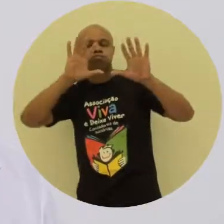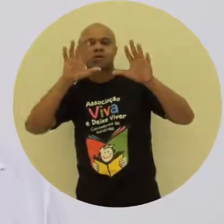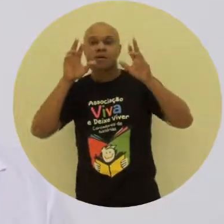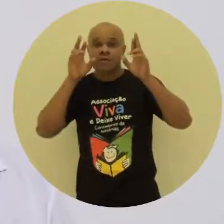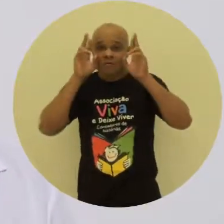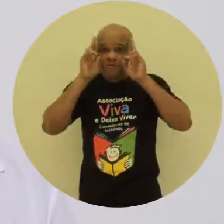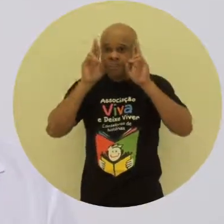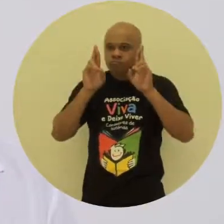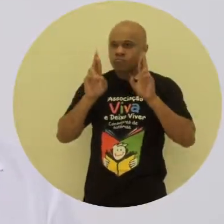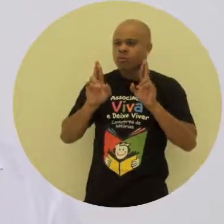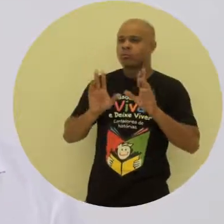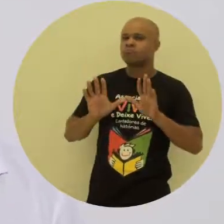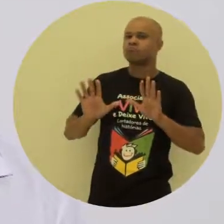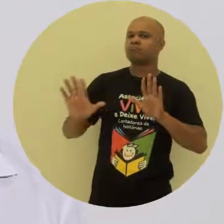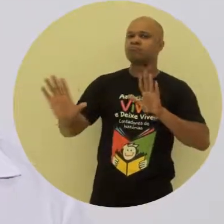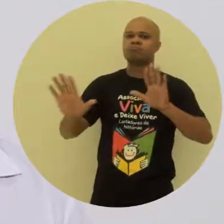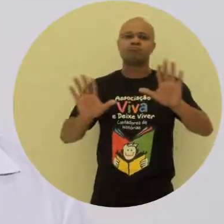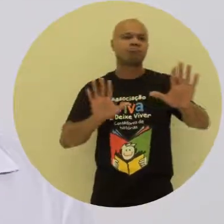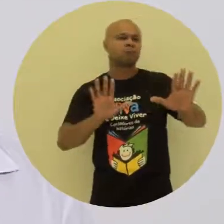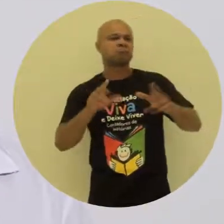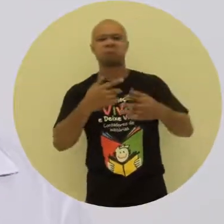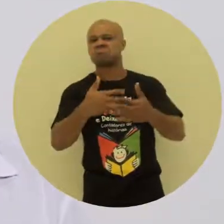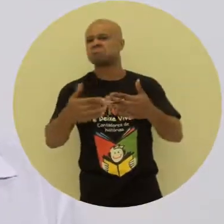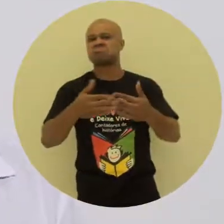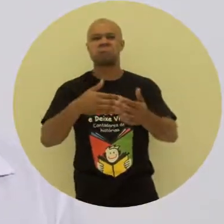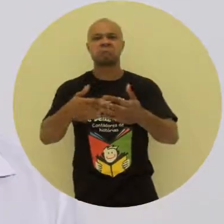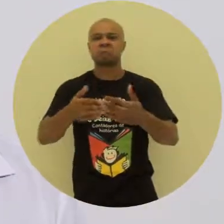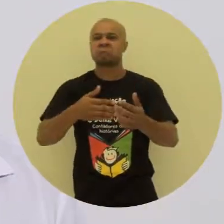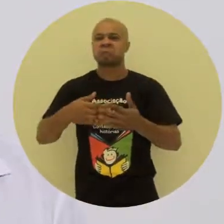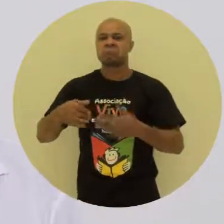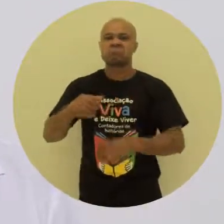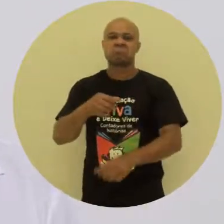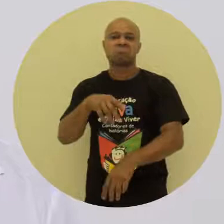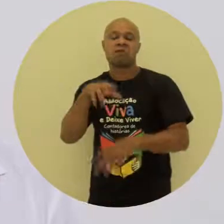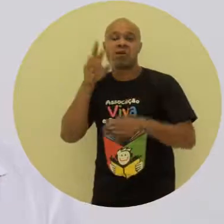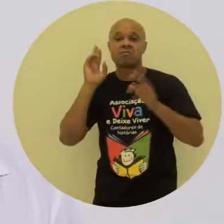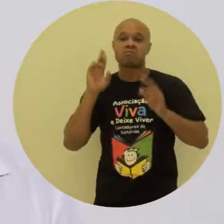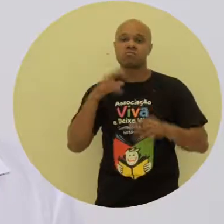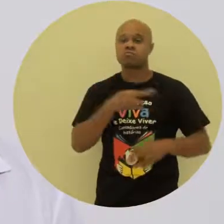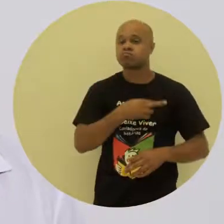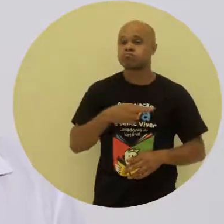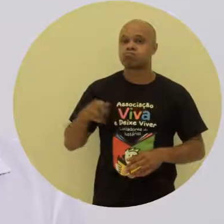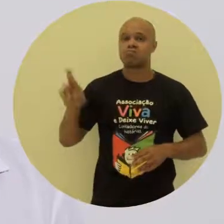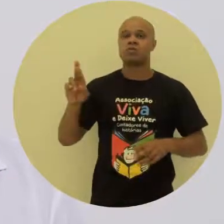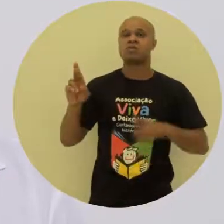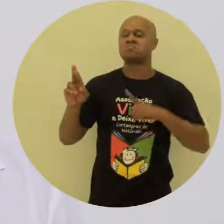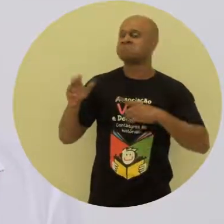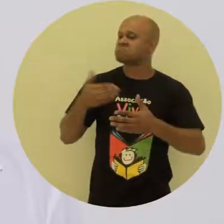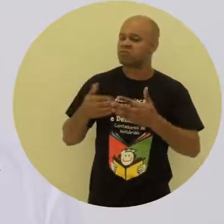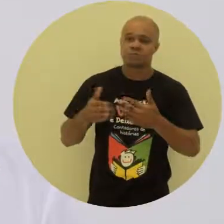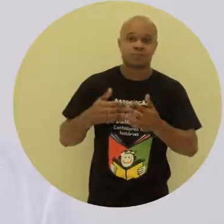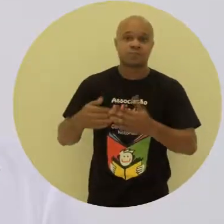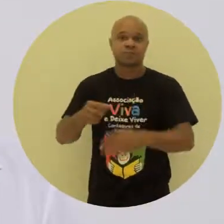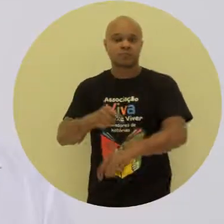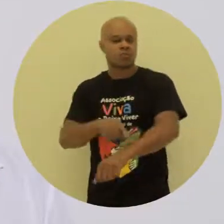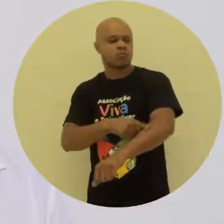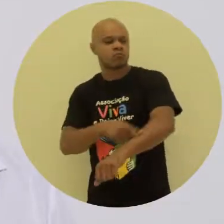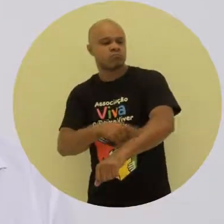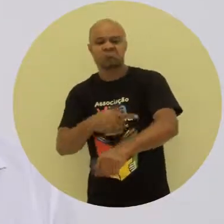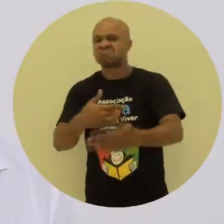à individualidade, não discriminamos raça, cor, credo, religião, mas queremos